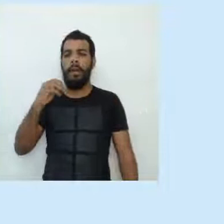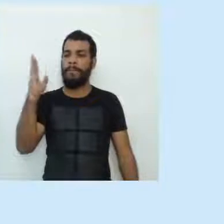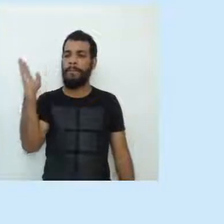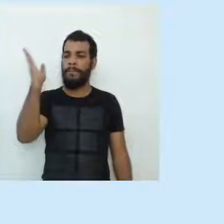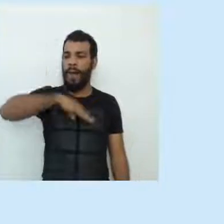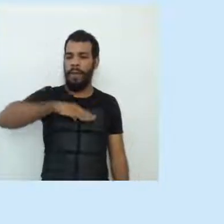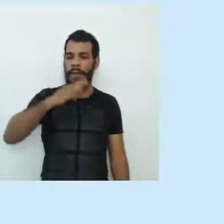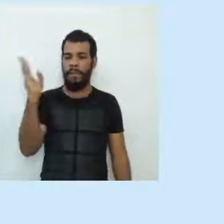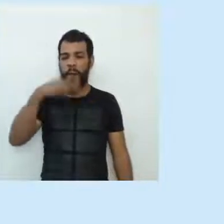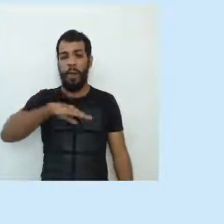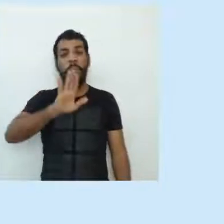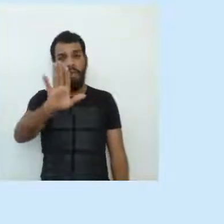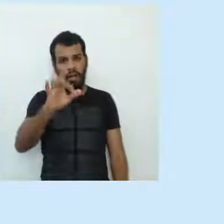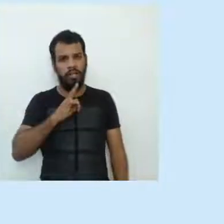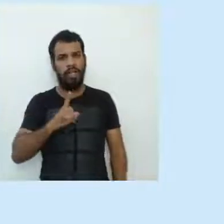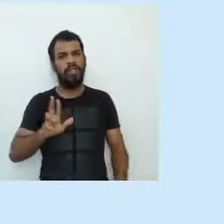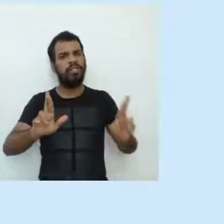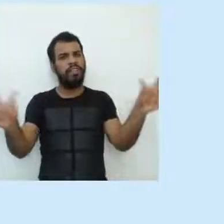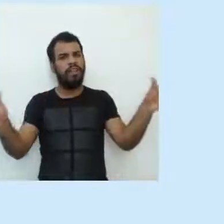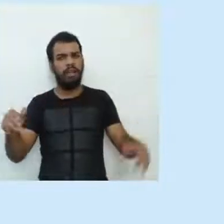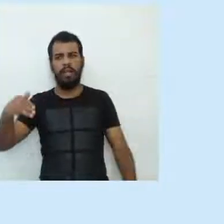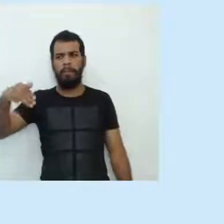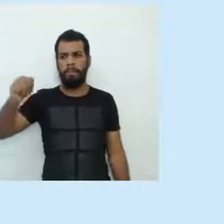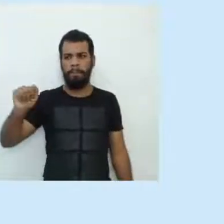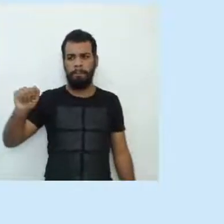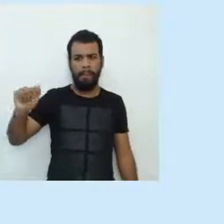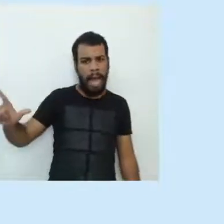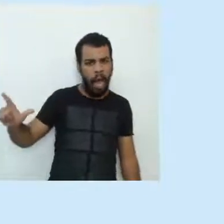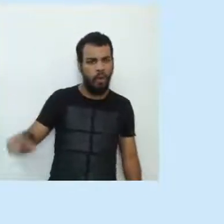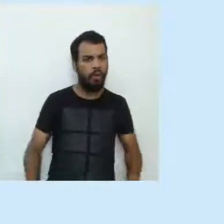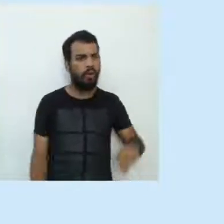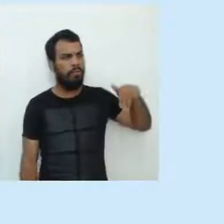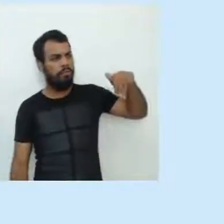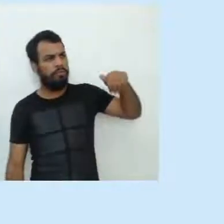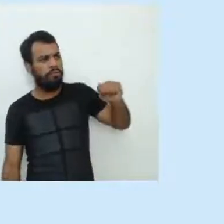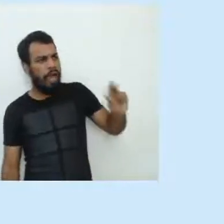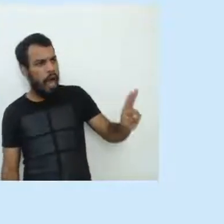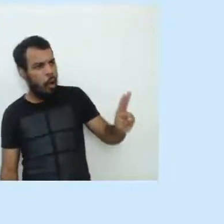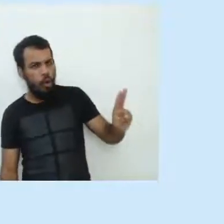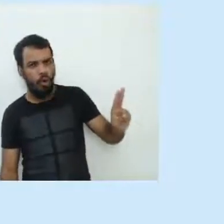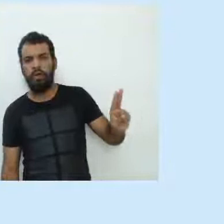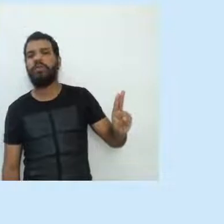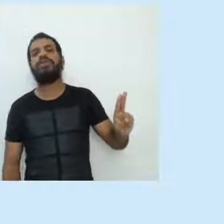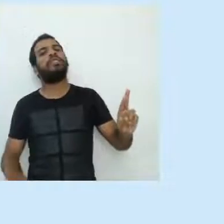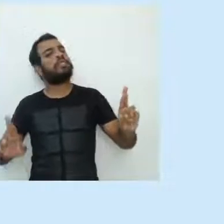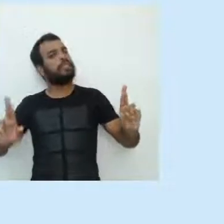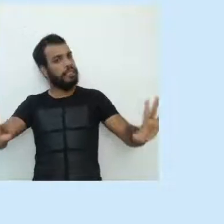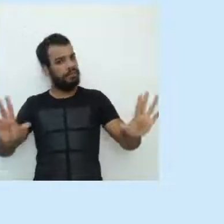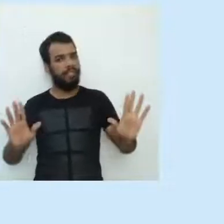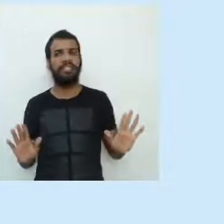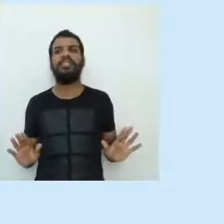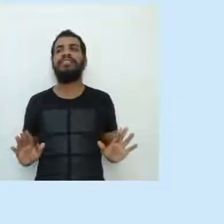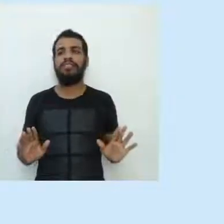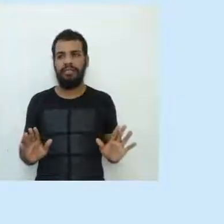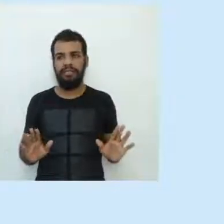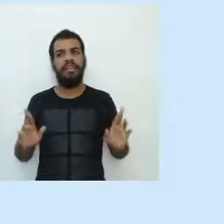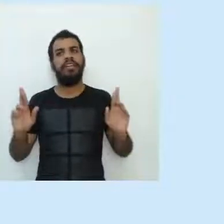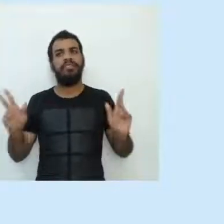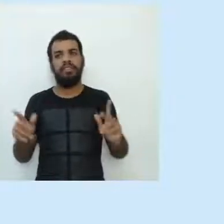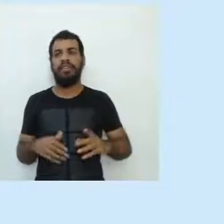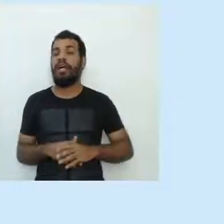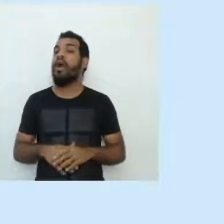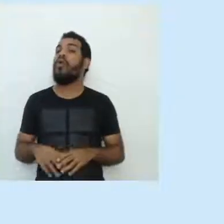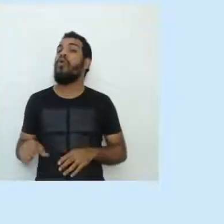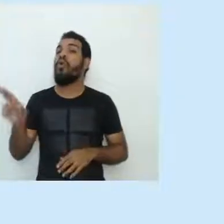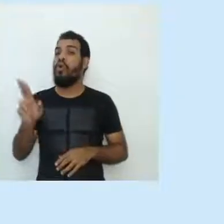de falar todas as palavras com finais com vogais. Não, a gente tem um porquê, um motivo para